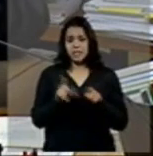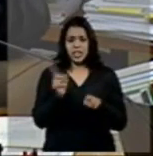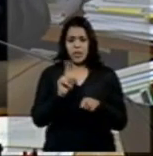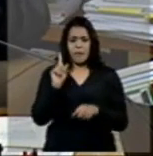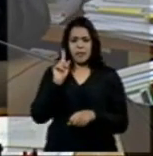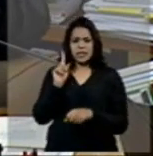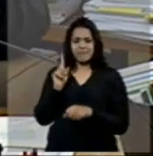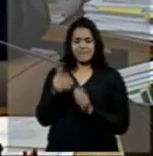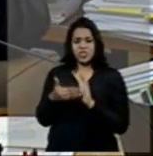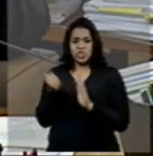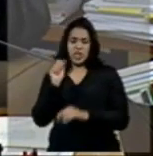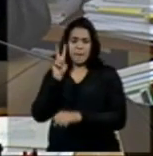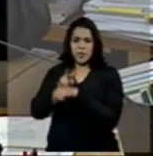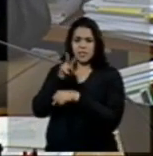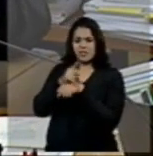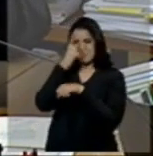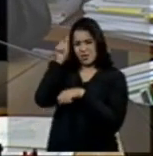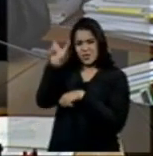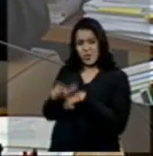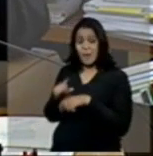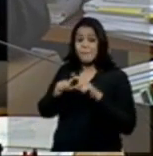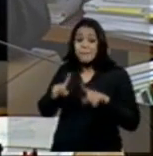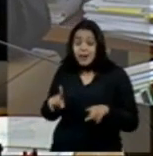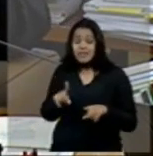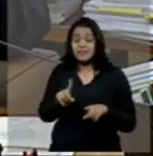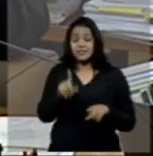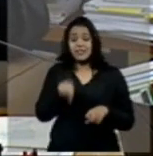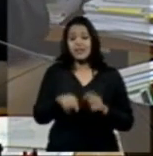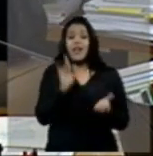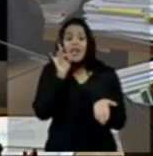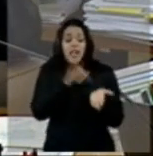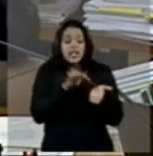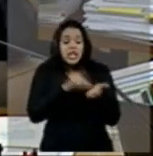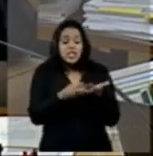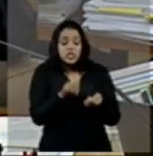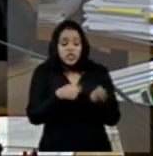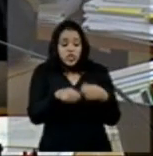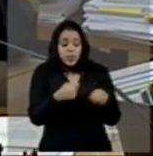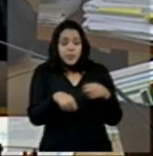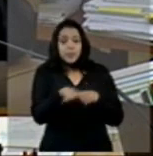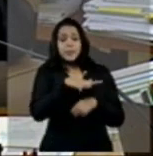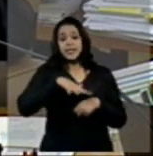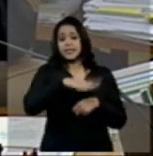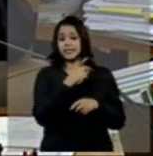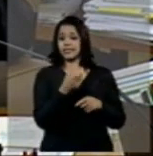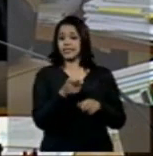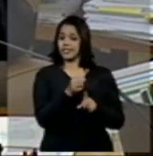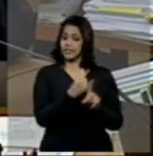do trabalhador. Mas é uma realidade econômica, social,